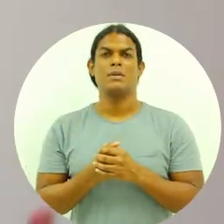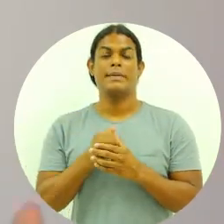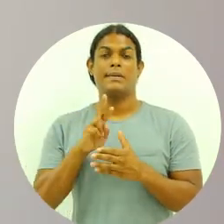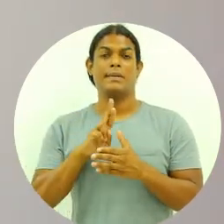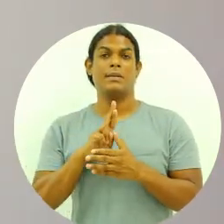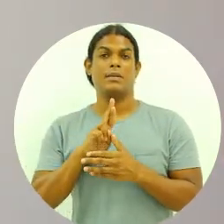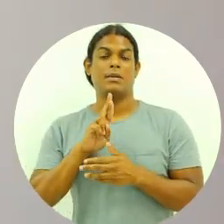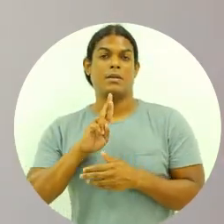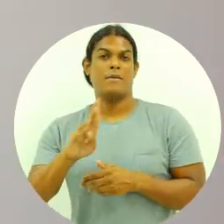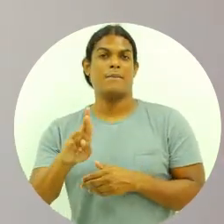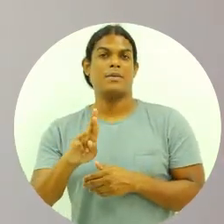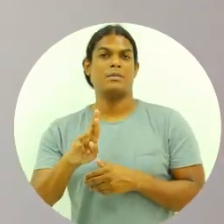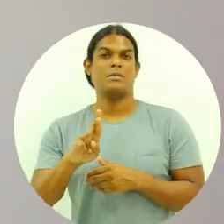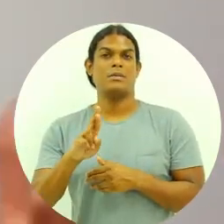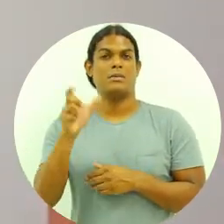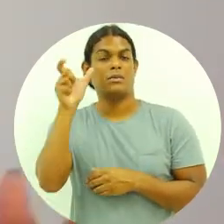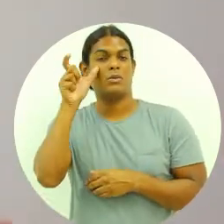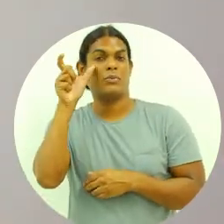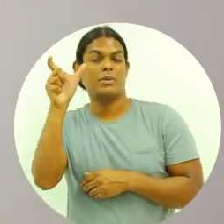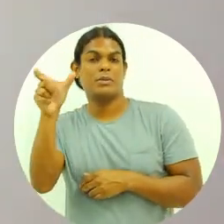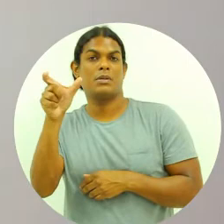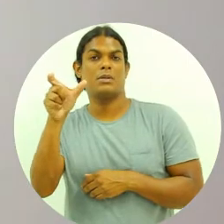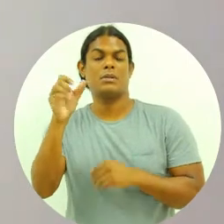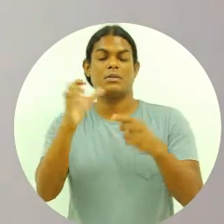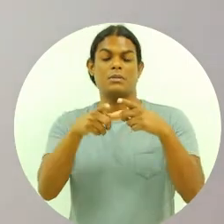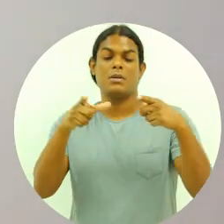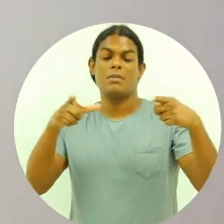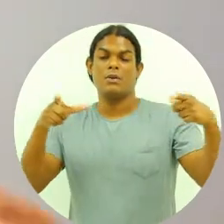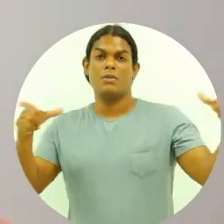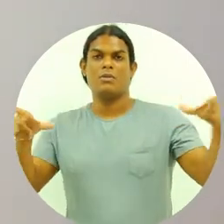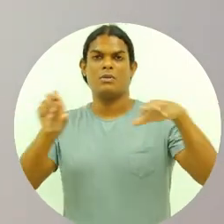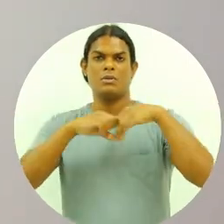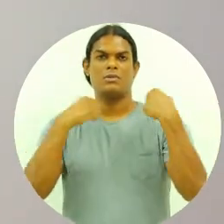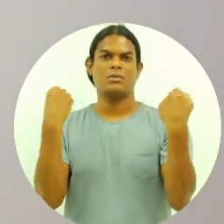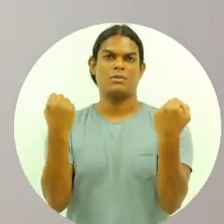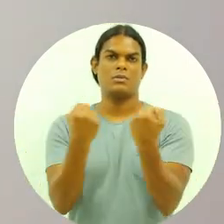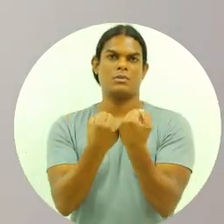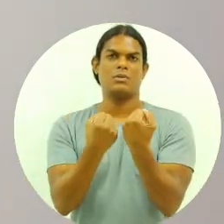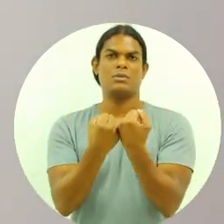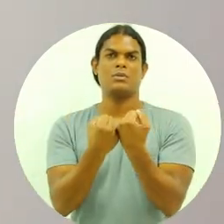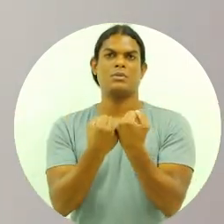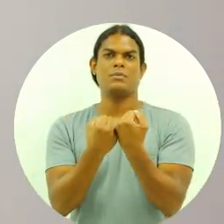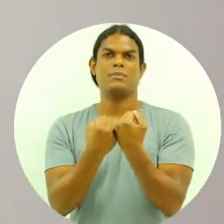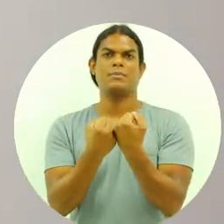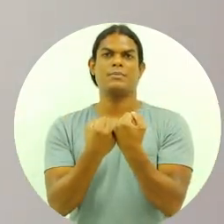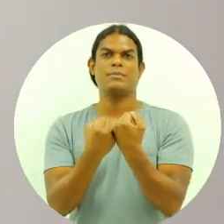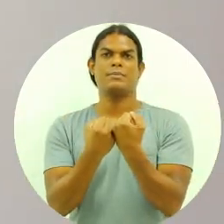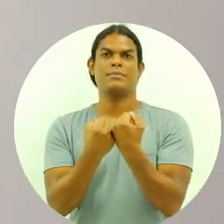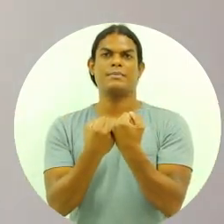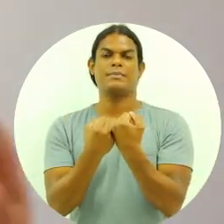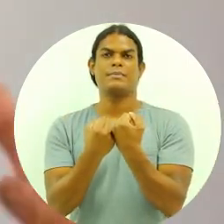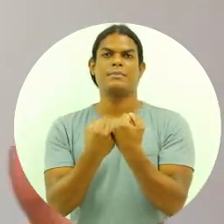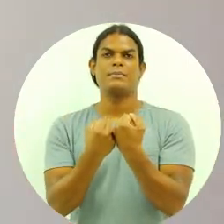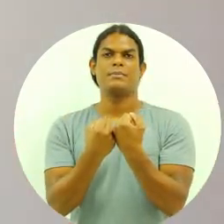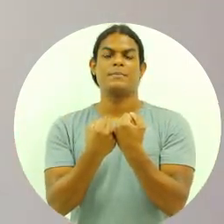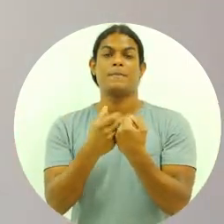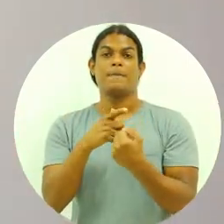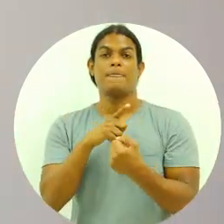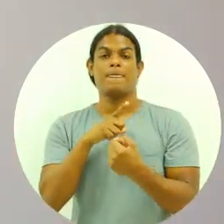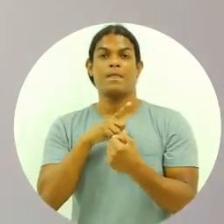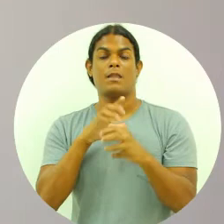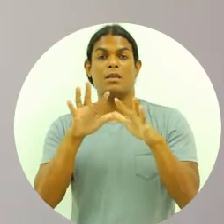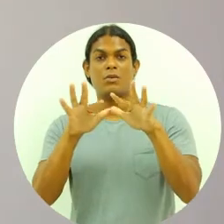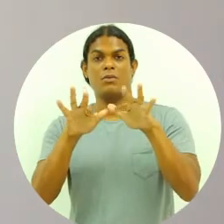do povo, né, da maioria da sociedade, de um número maior de pessoas e tem um fim muito mais plural